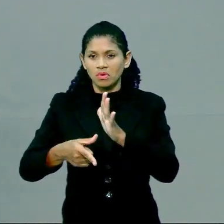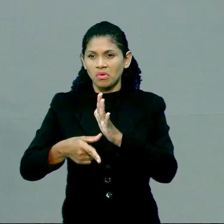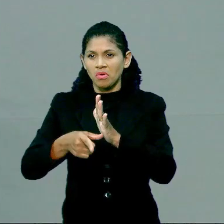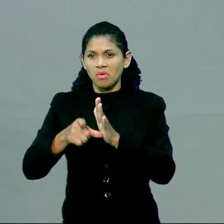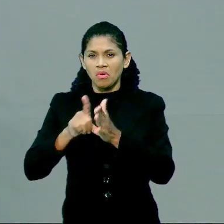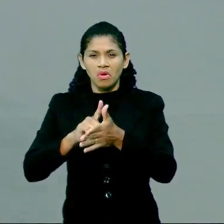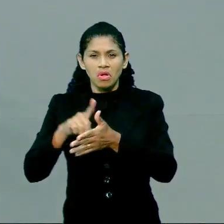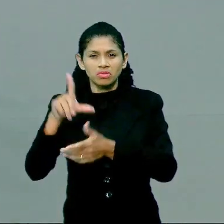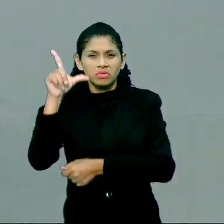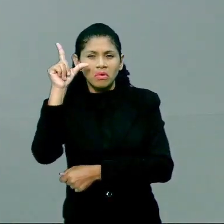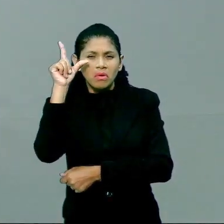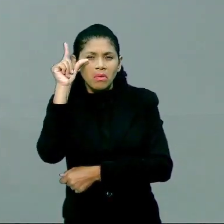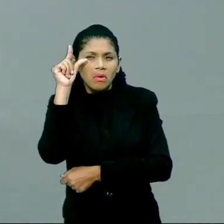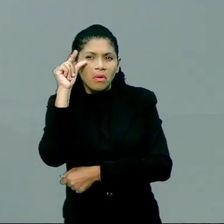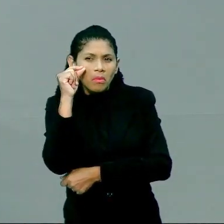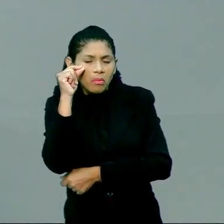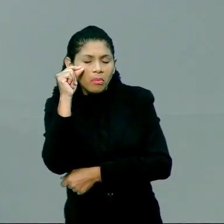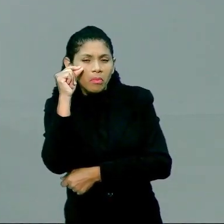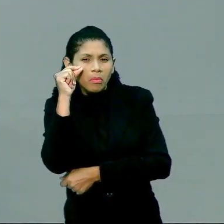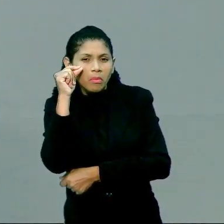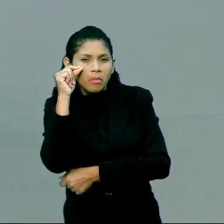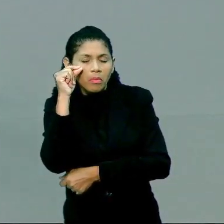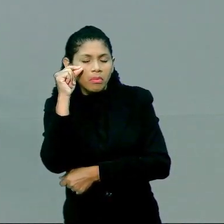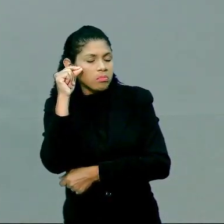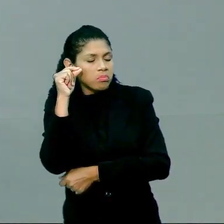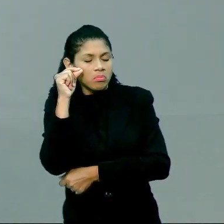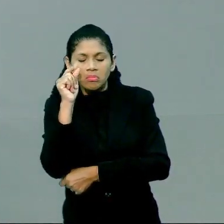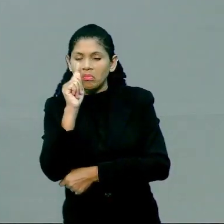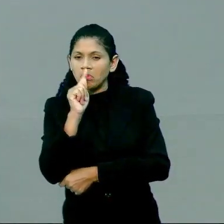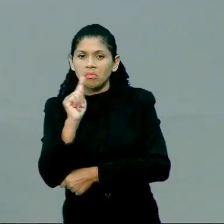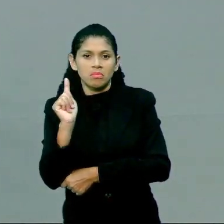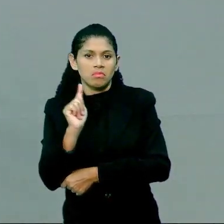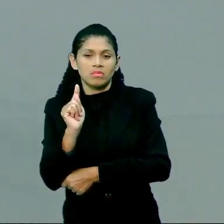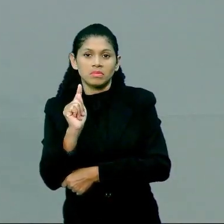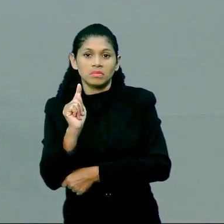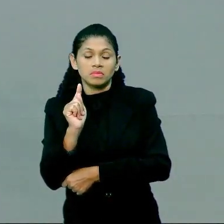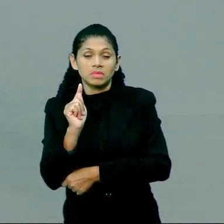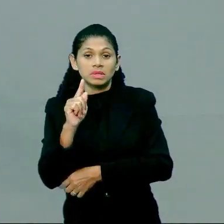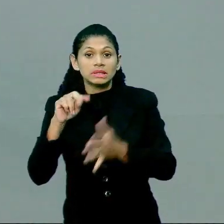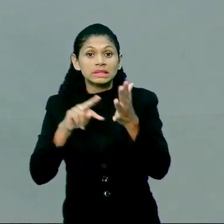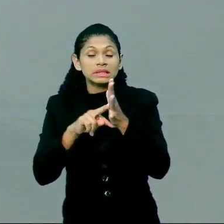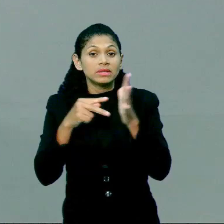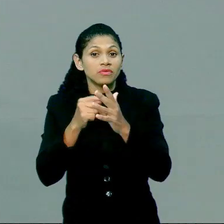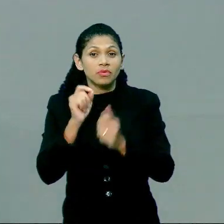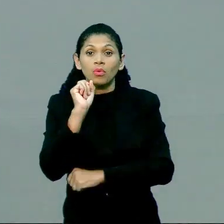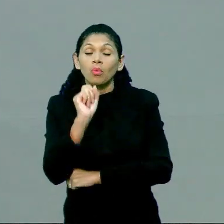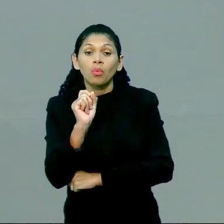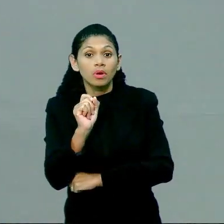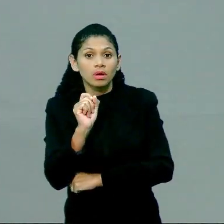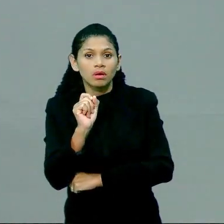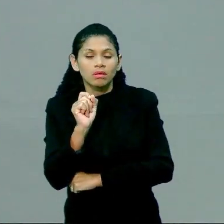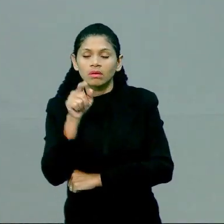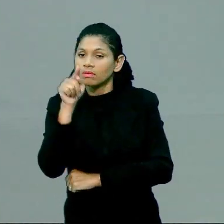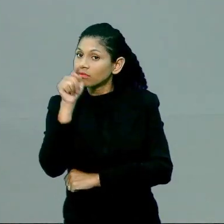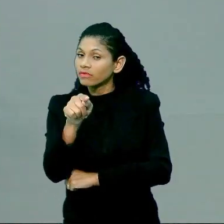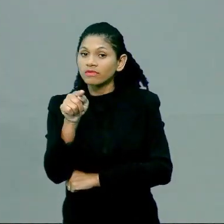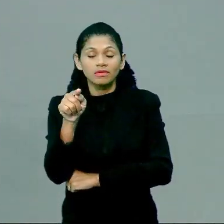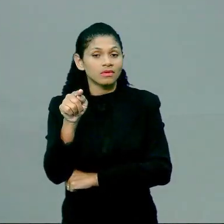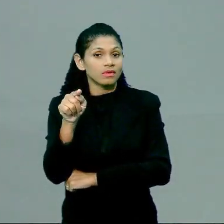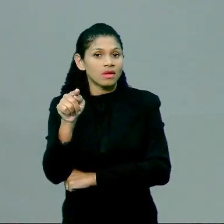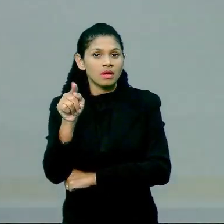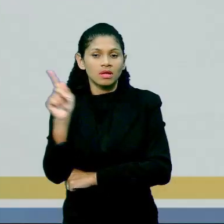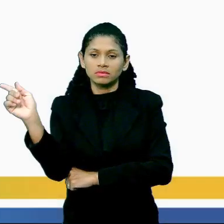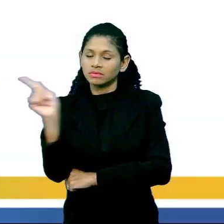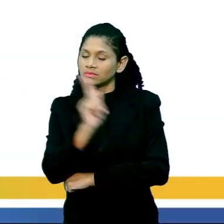o olho ó Quer dizer que você não dormiu né ou do meu mal ou passou a noite inteira acordando né então